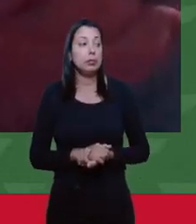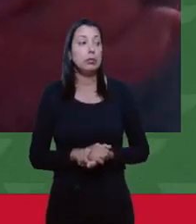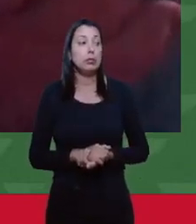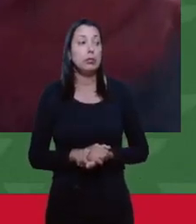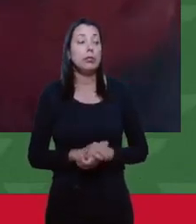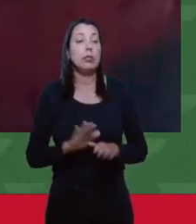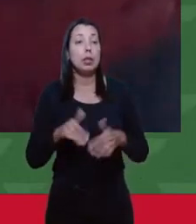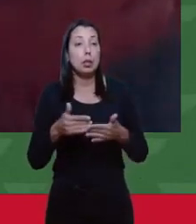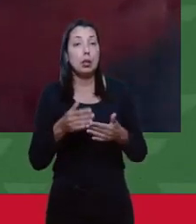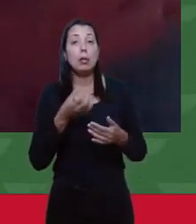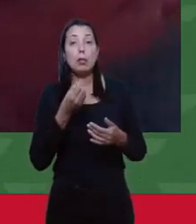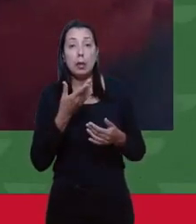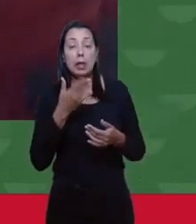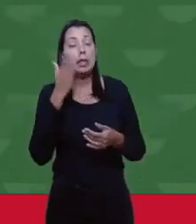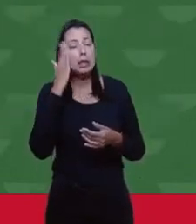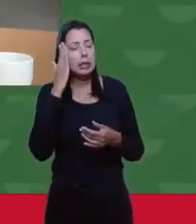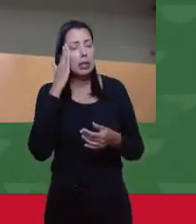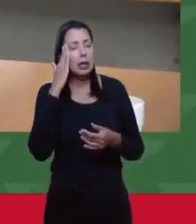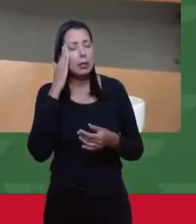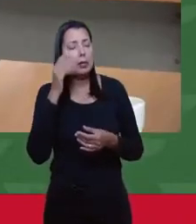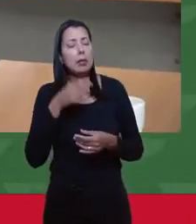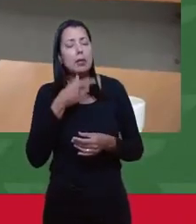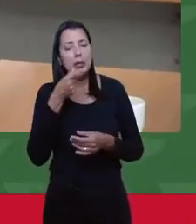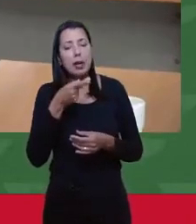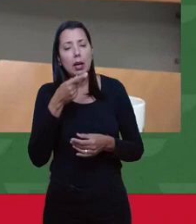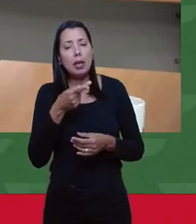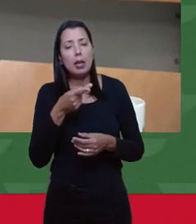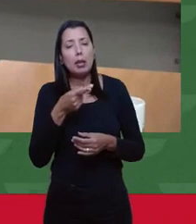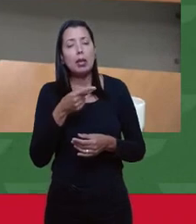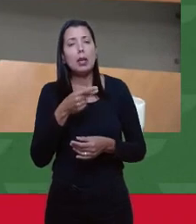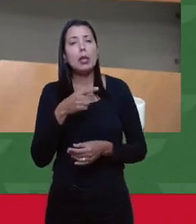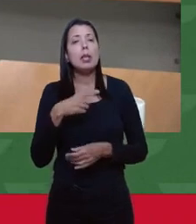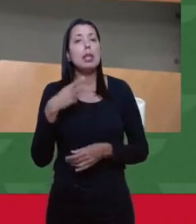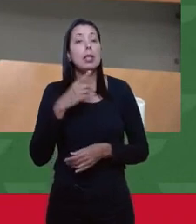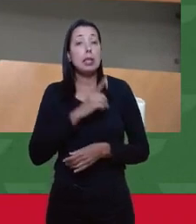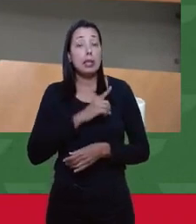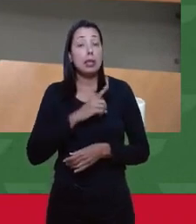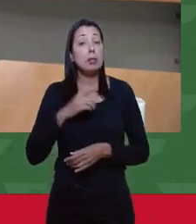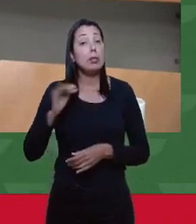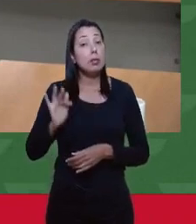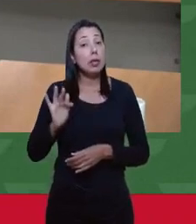Muito bem, olha as palavras fortes da deputada Maria do Rosário. Orgulho,